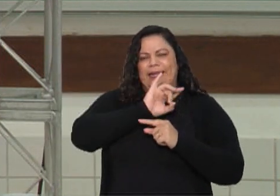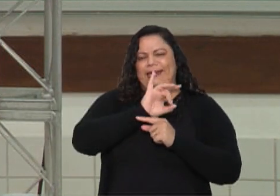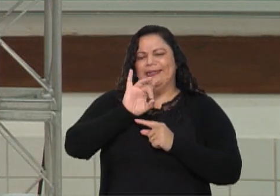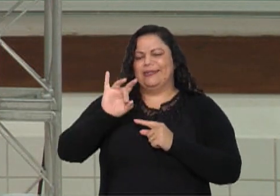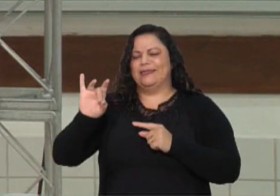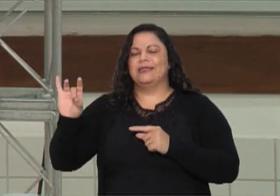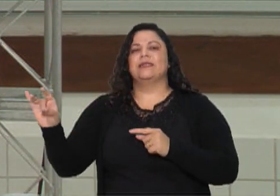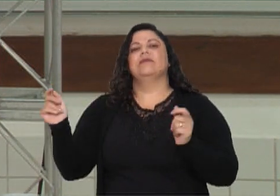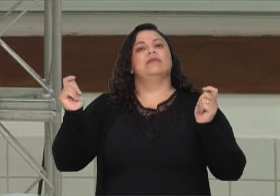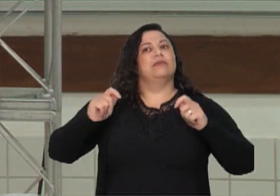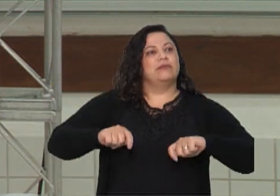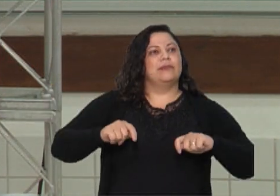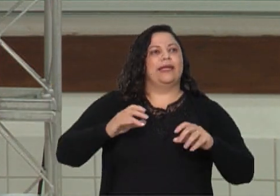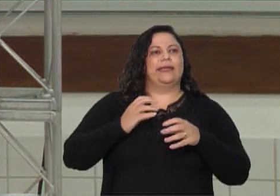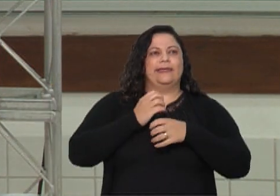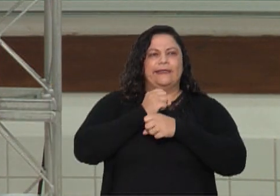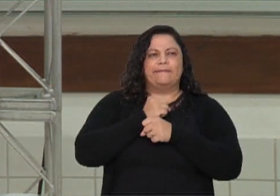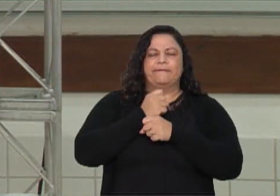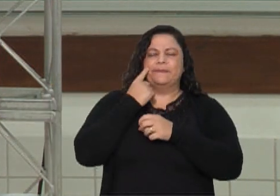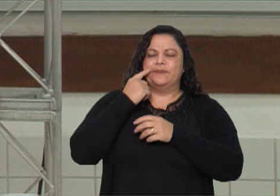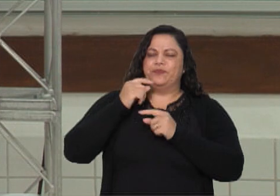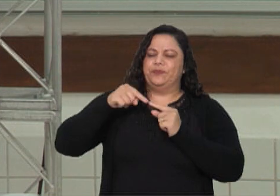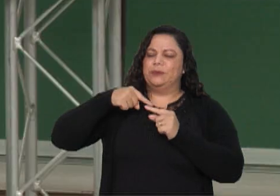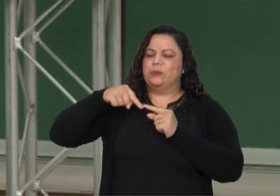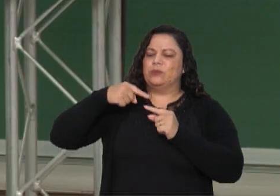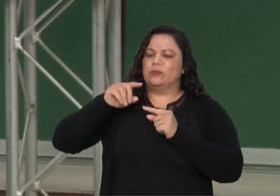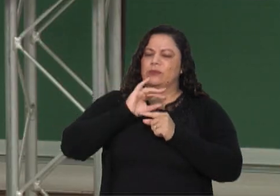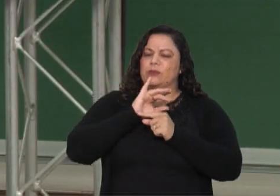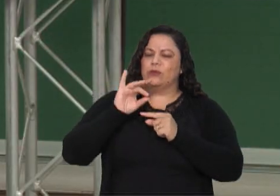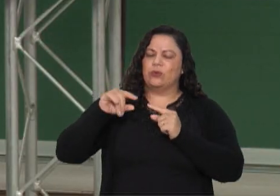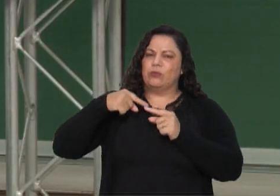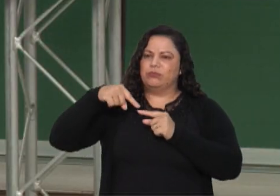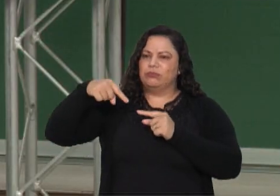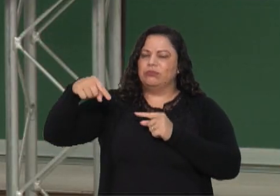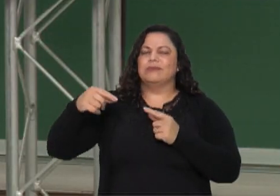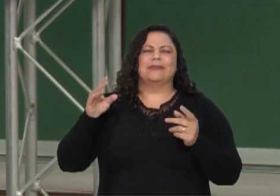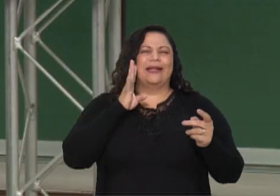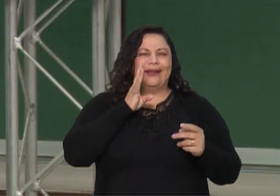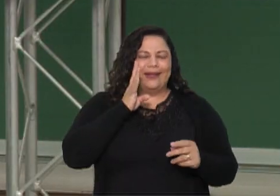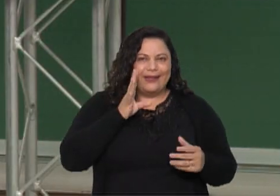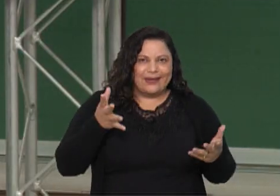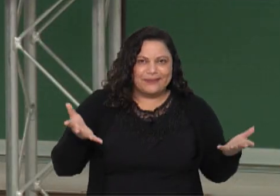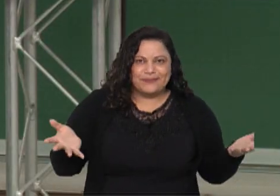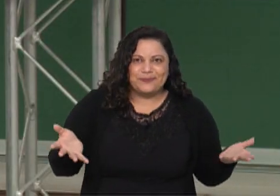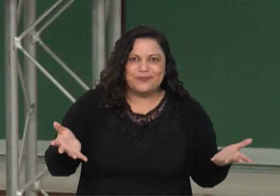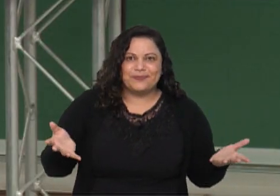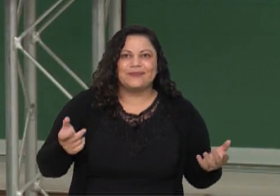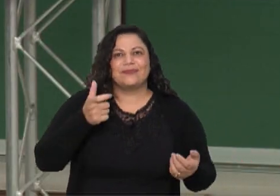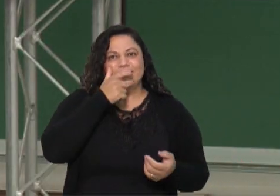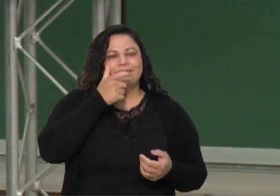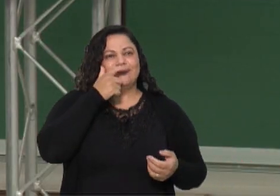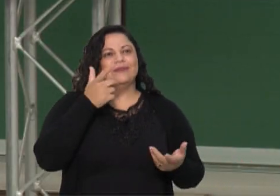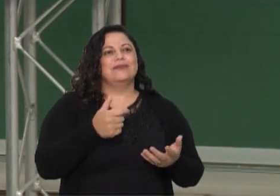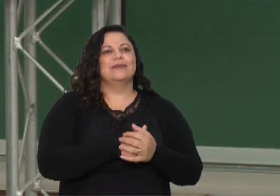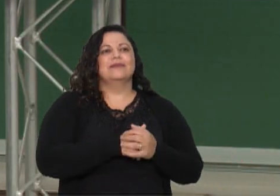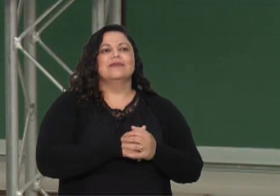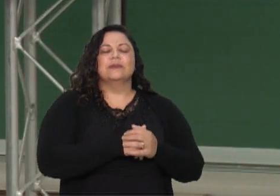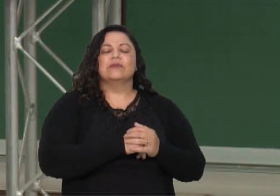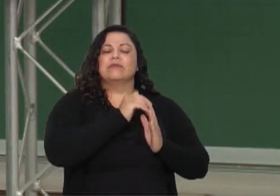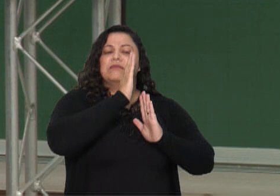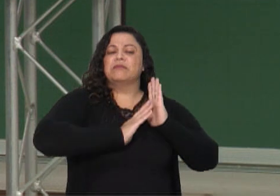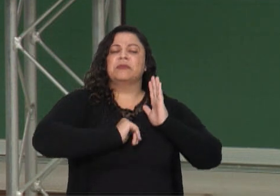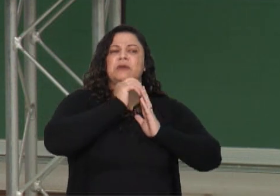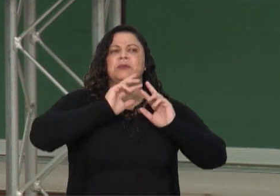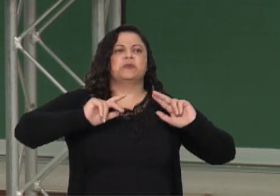fitinha bem justinho e bem coladinho? O que você acha da ideia? Hã? Legal? Interessante, né? E transformar isso em